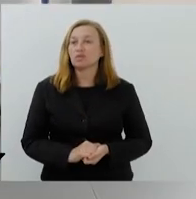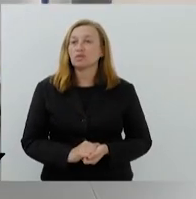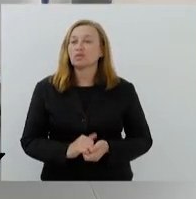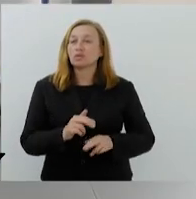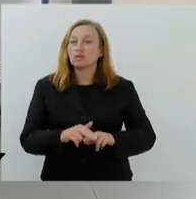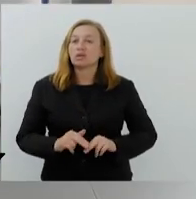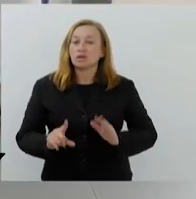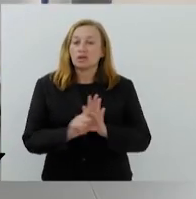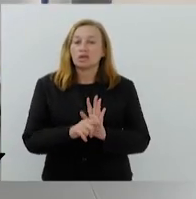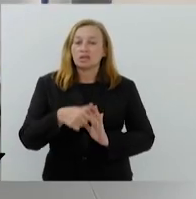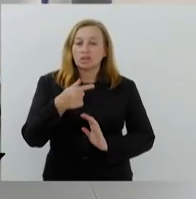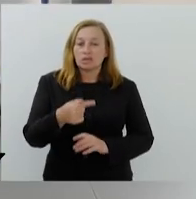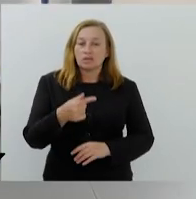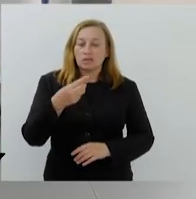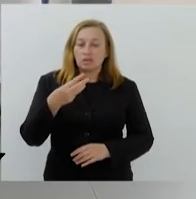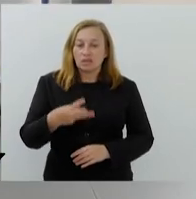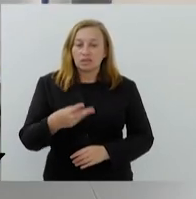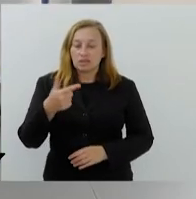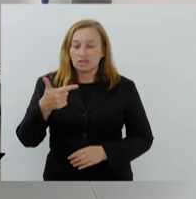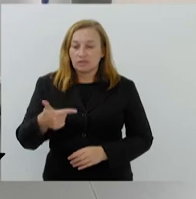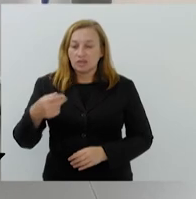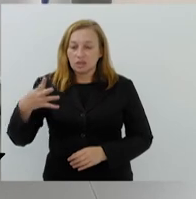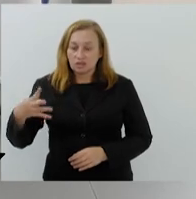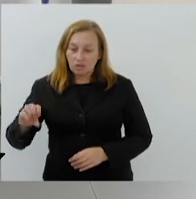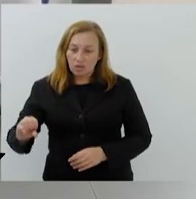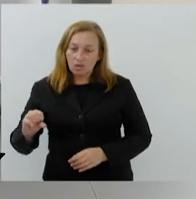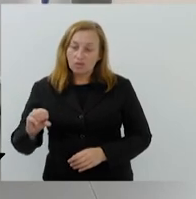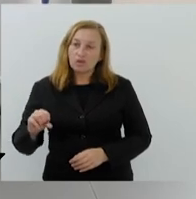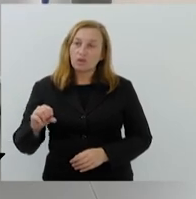da lei 7.329, de 8 de julho de 16.